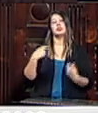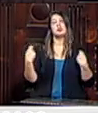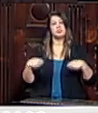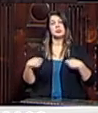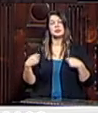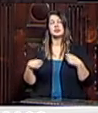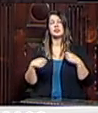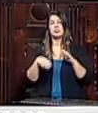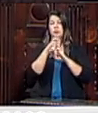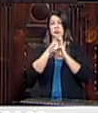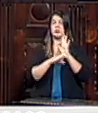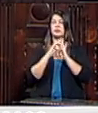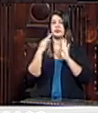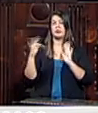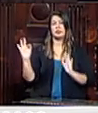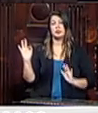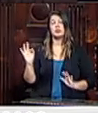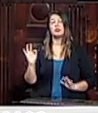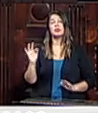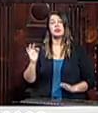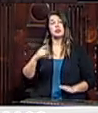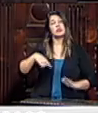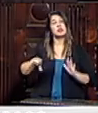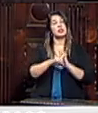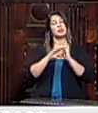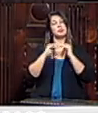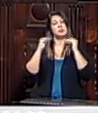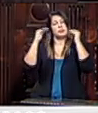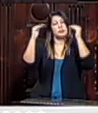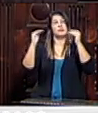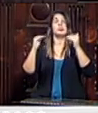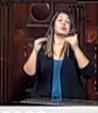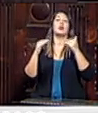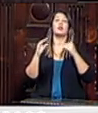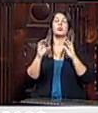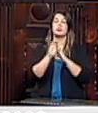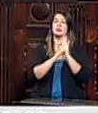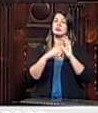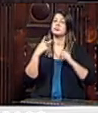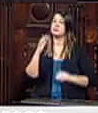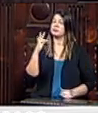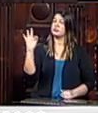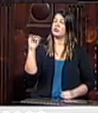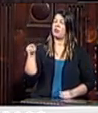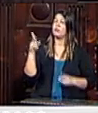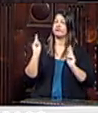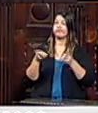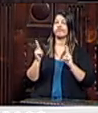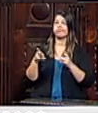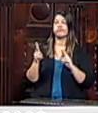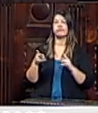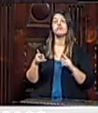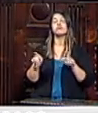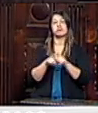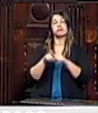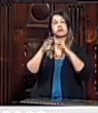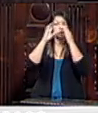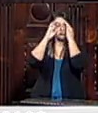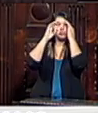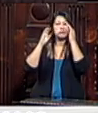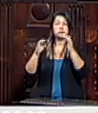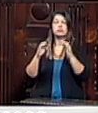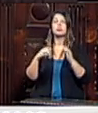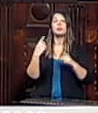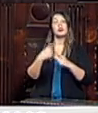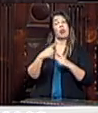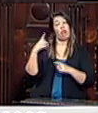a Constituição Federal, a nossa lei maior. A Constituição Federal deve ser mantida e respeitada, porque é ela